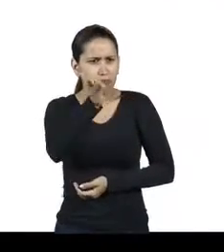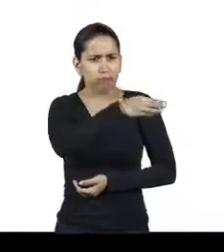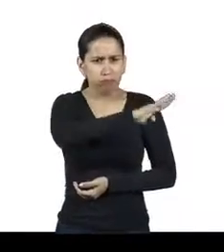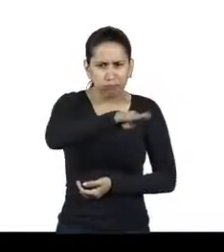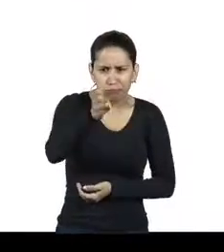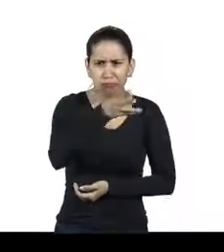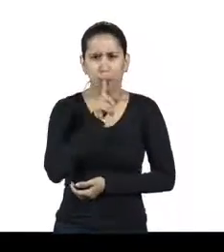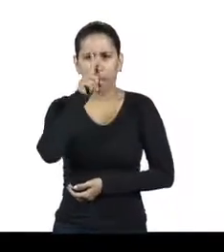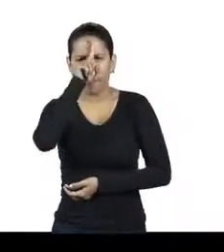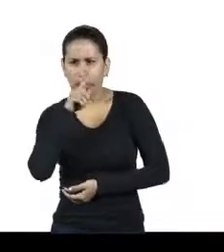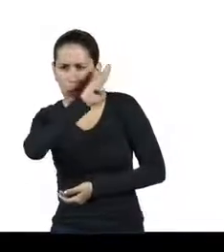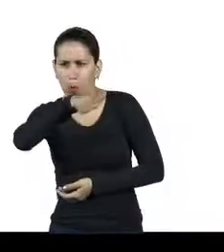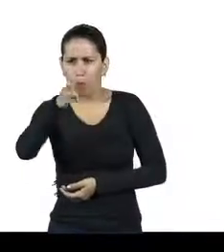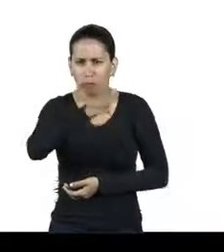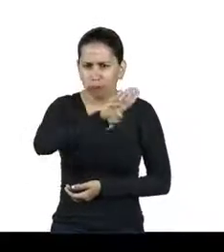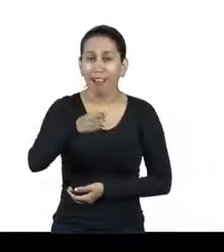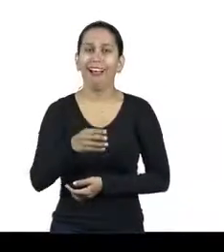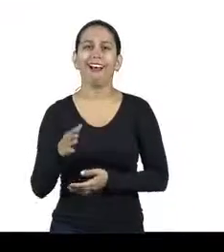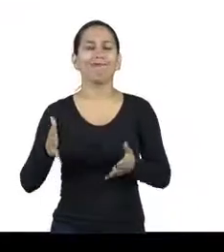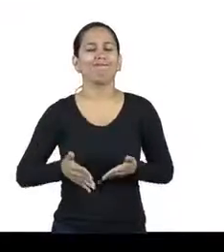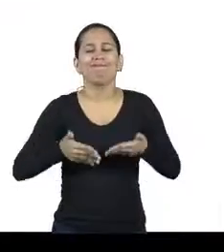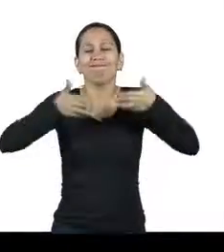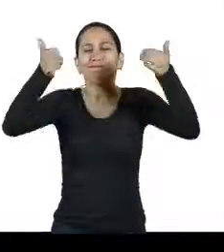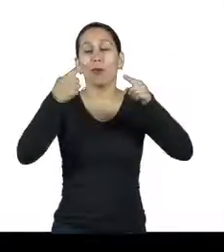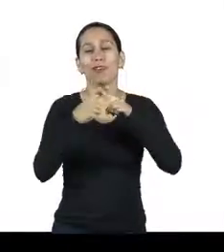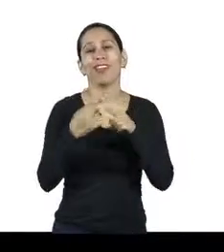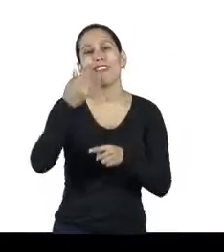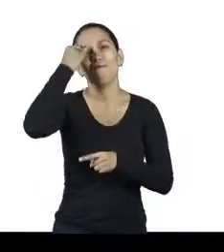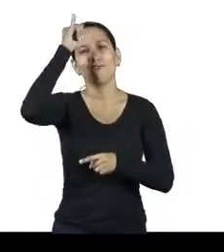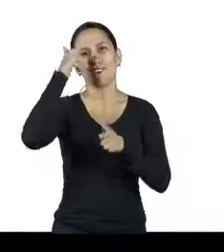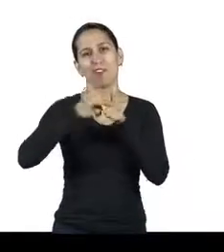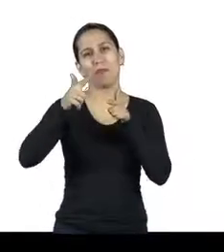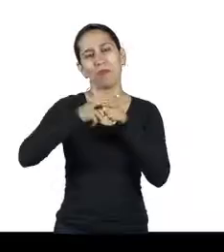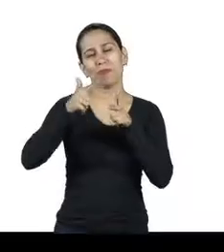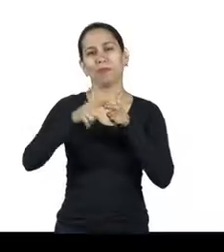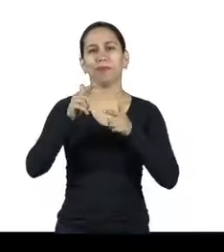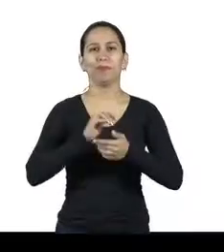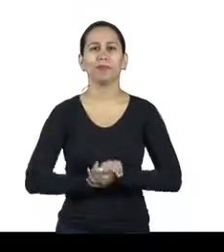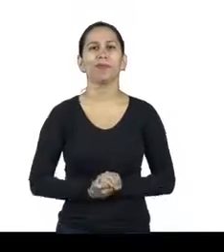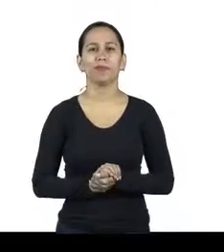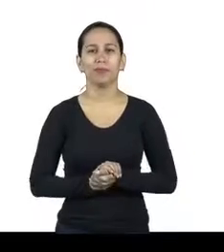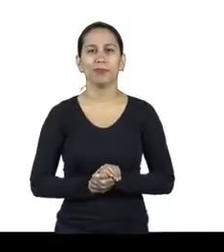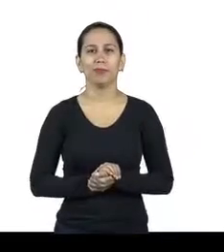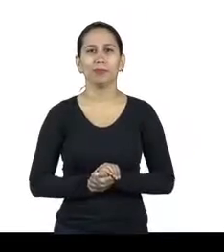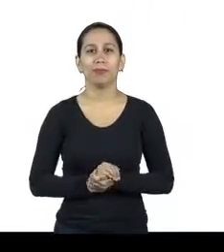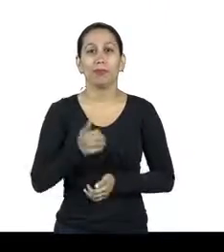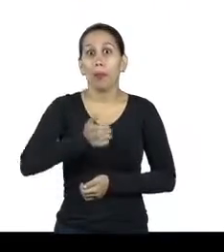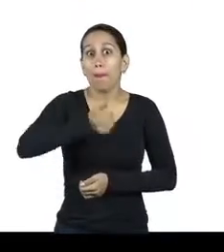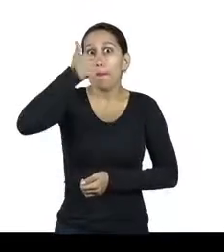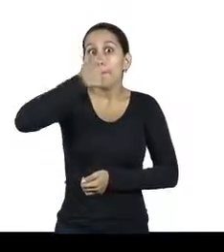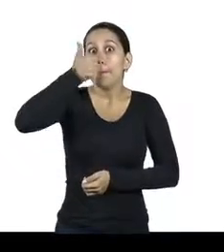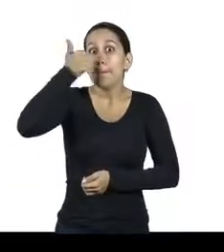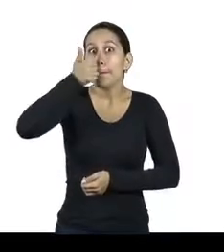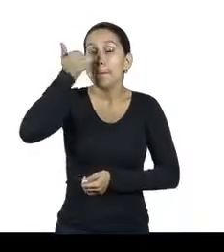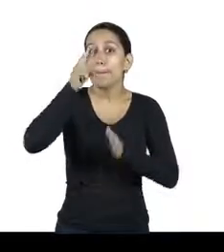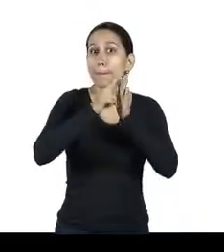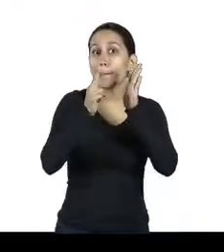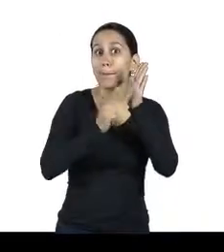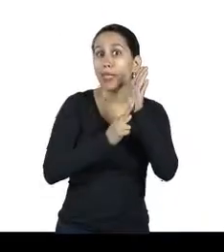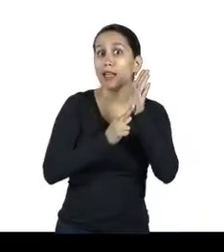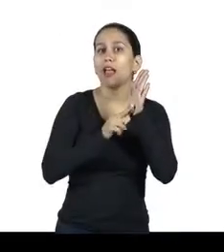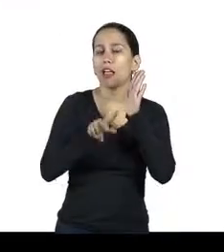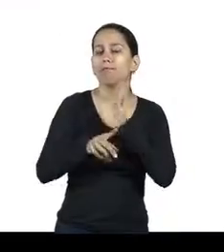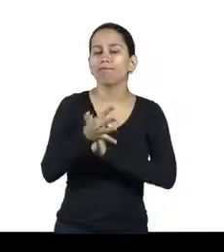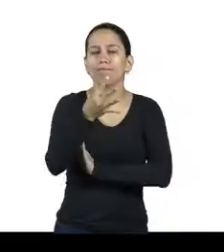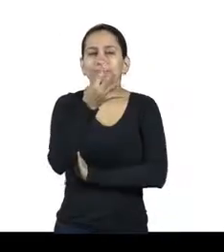que sejam, impede-se que acidentes ou problemas maiores ocorram. O primeiro passo para identificar um desvio é conhecer bem